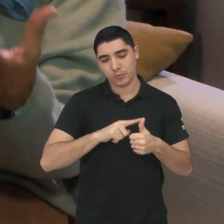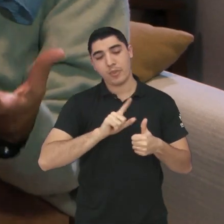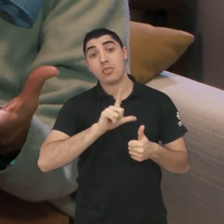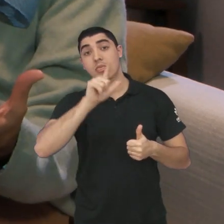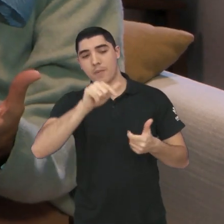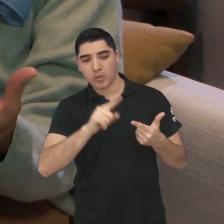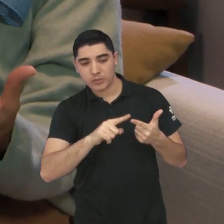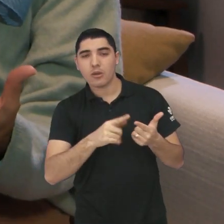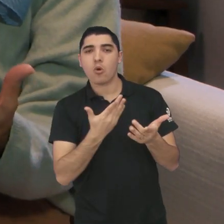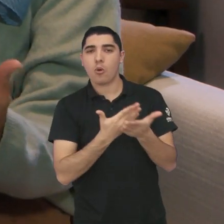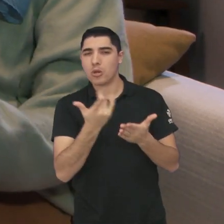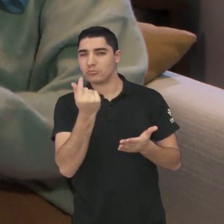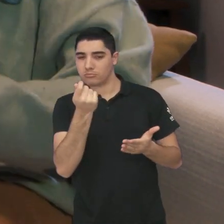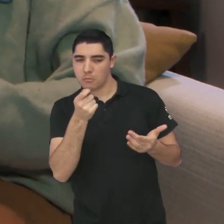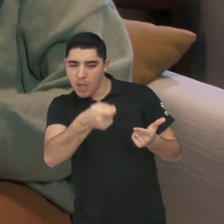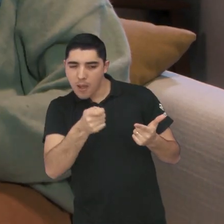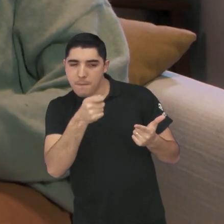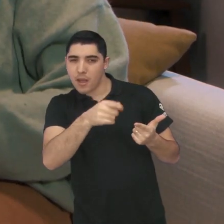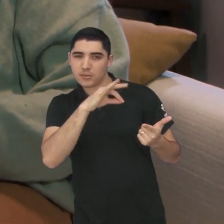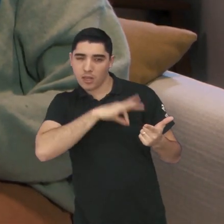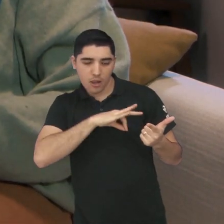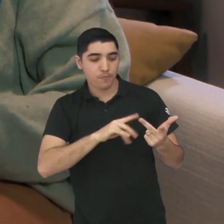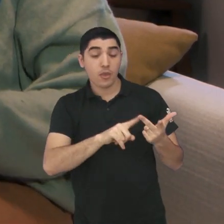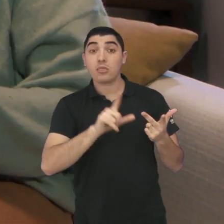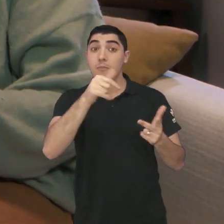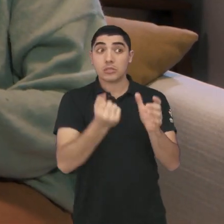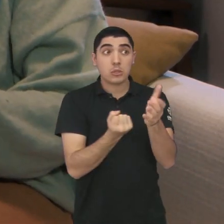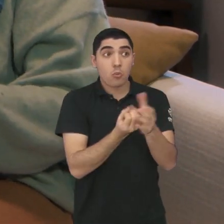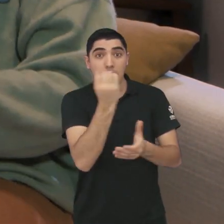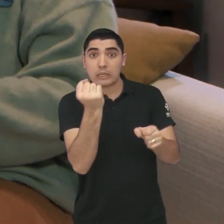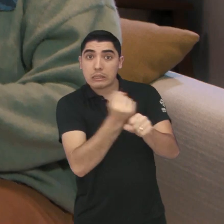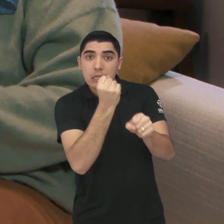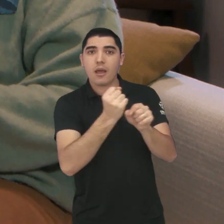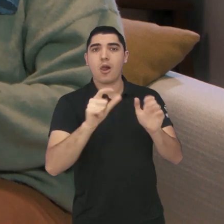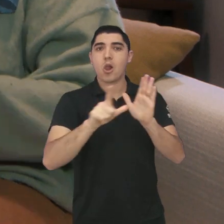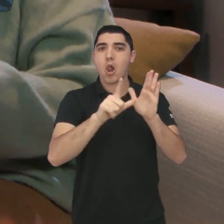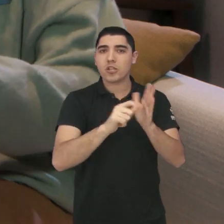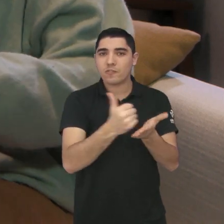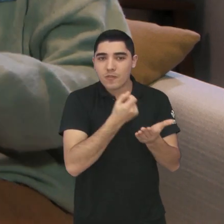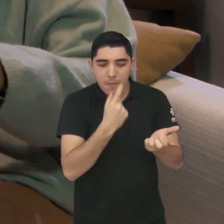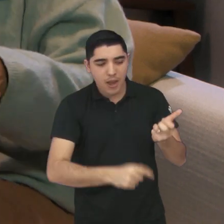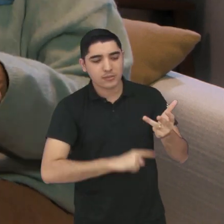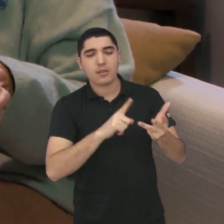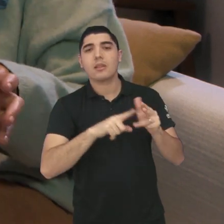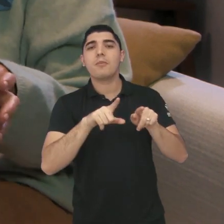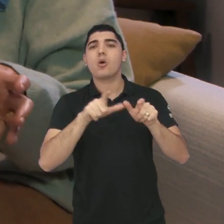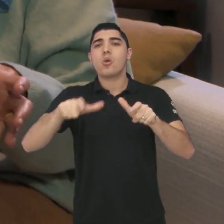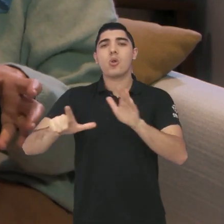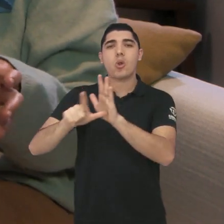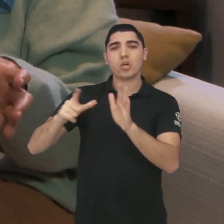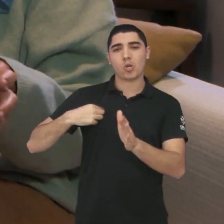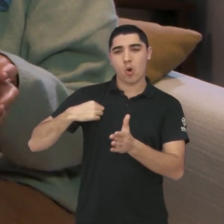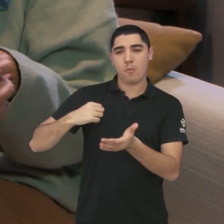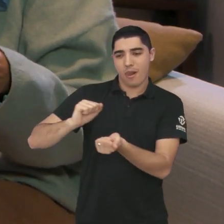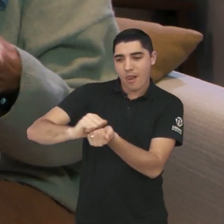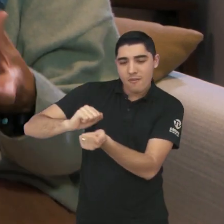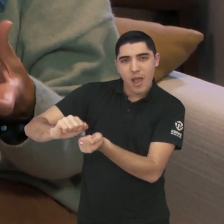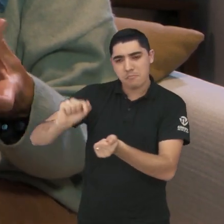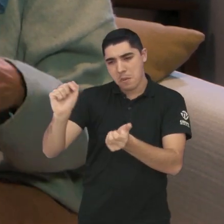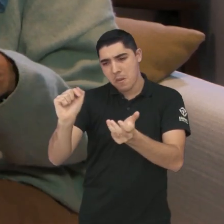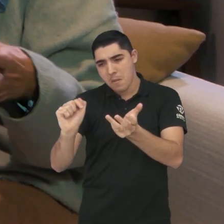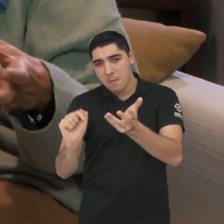e que foram devagarzinho construindo essa rede sanatorial. E para dar sustentação a essa rede vai se criando toda uma estrutura. Então